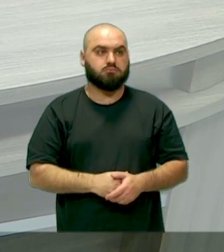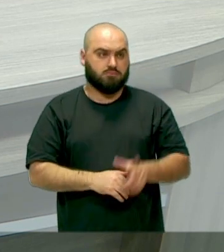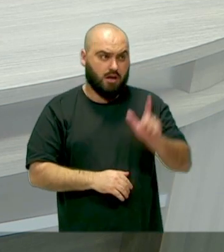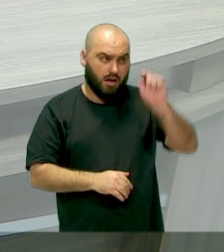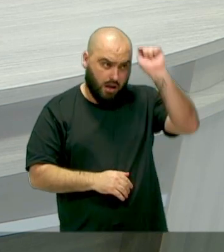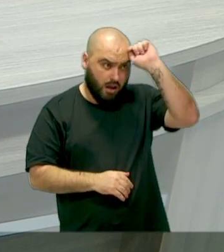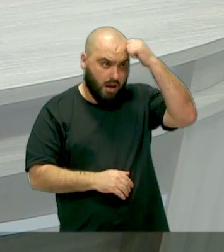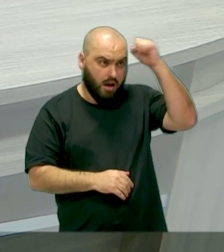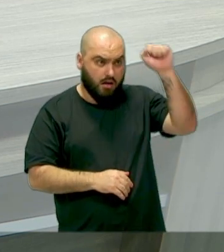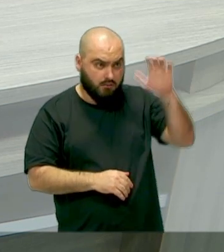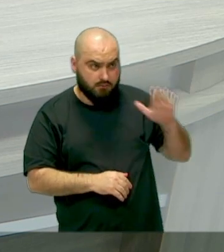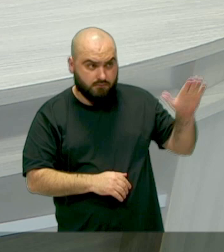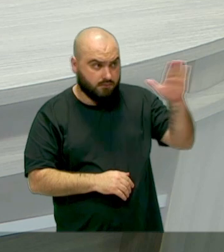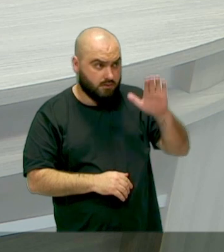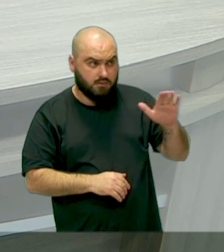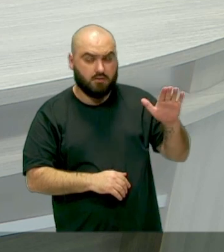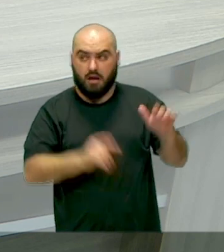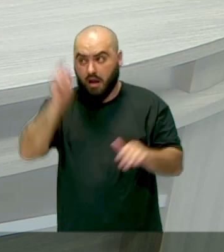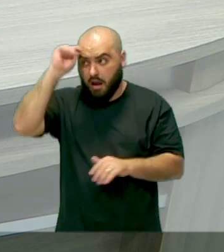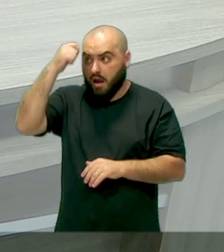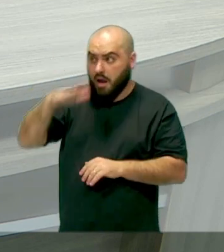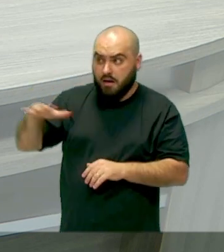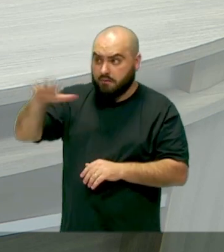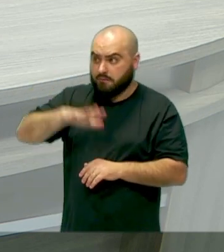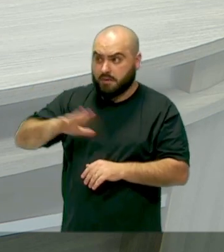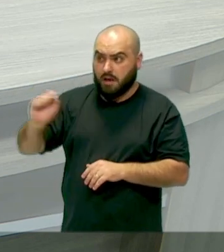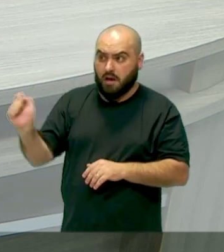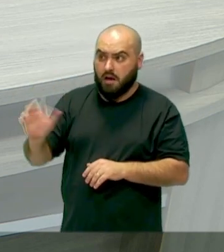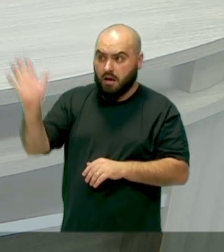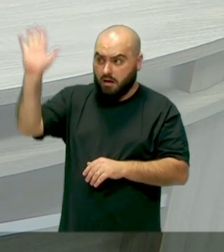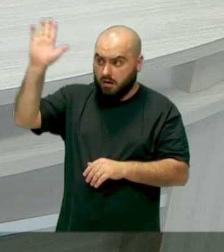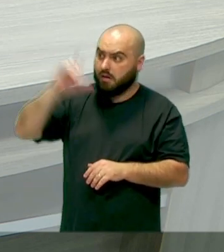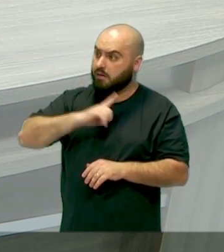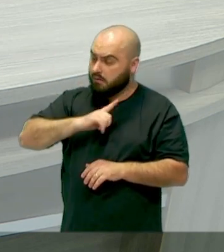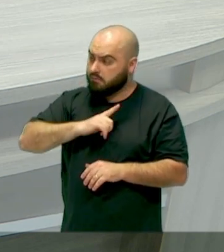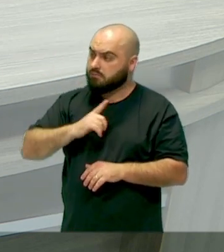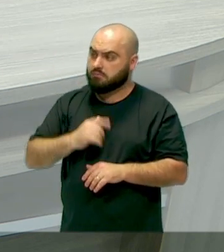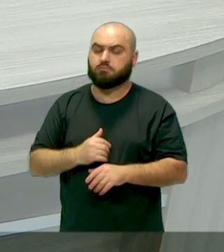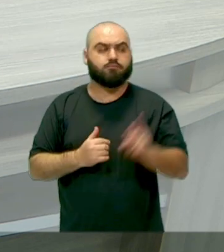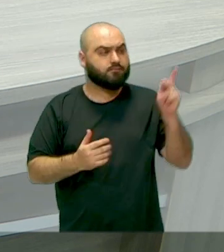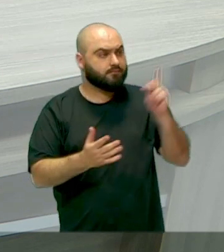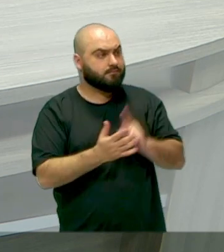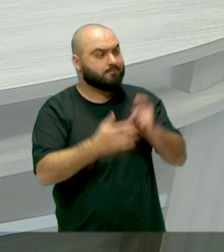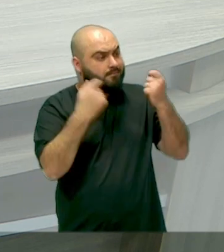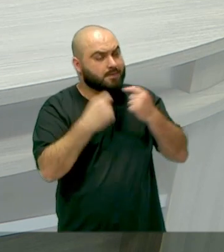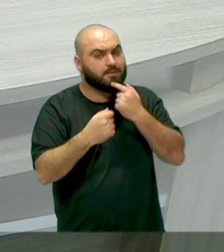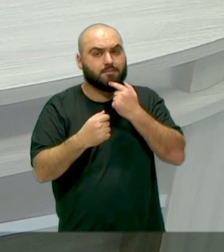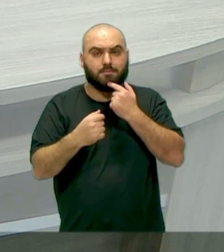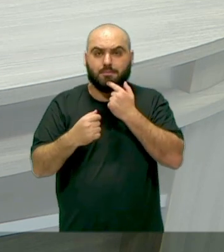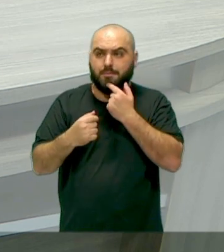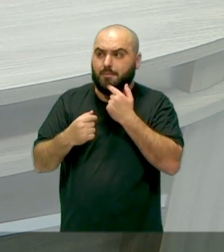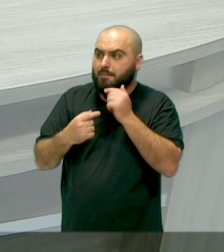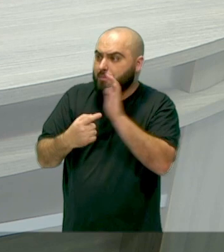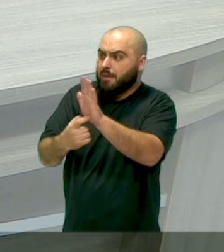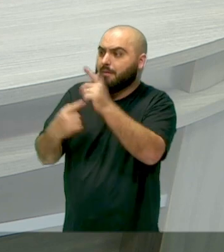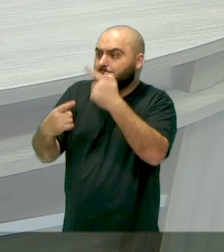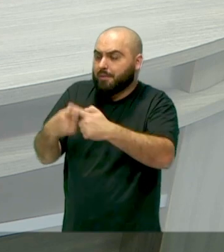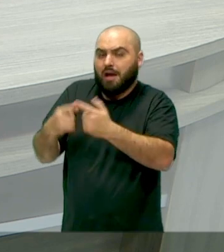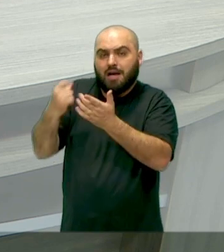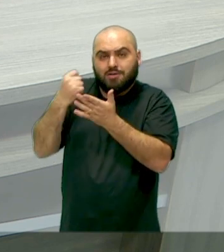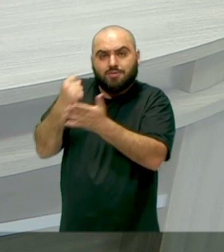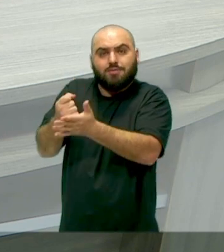riqueza tecnológica muito rica. Exatamente. Quer dizer, e tem que mostrar isso, porque isso ajuda a desconstruir esses